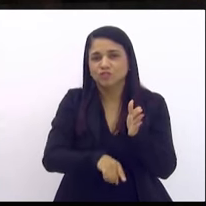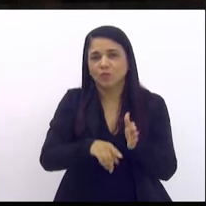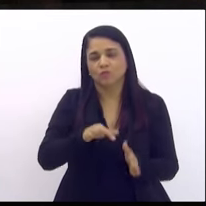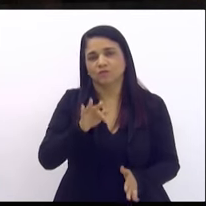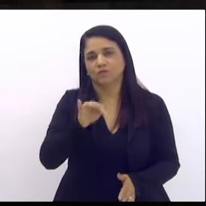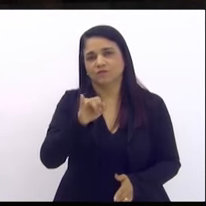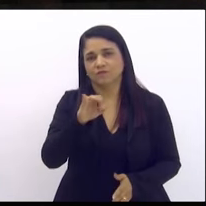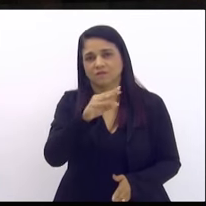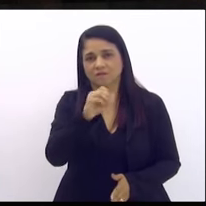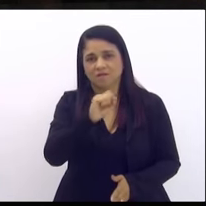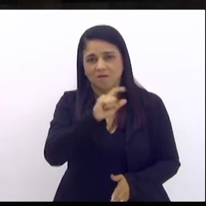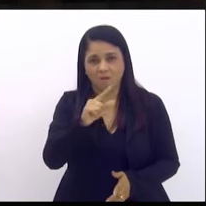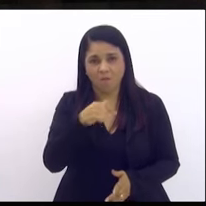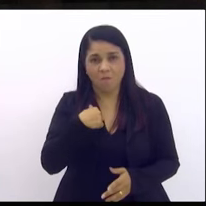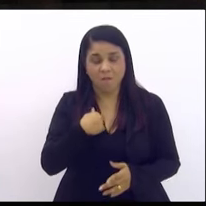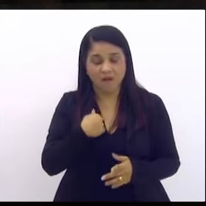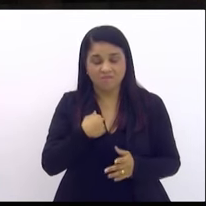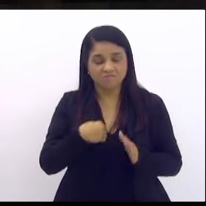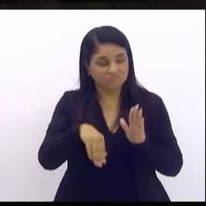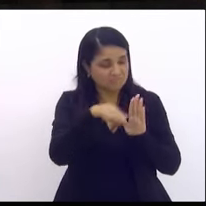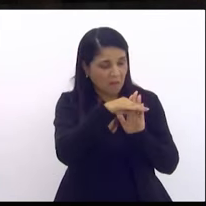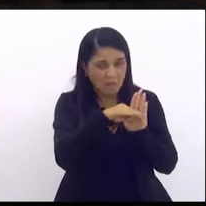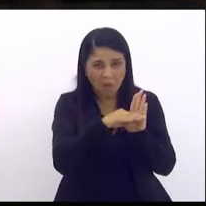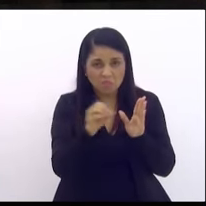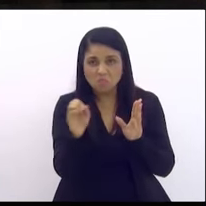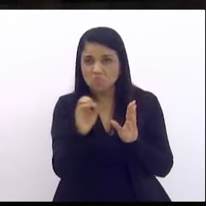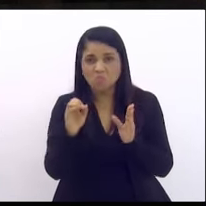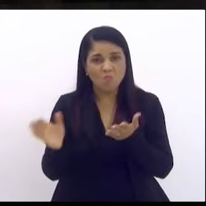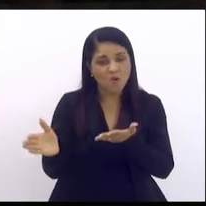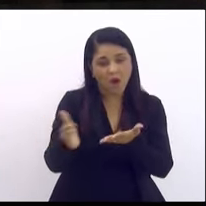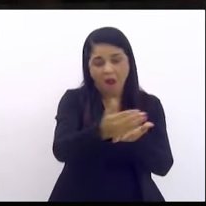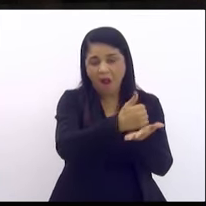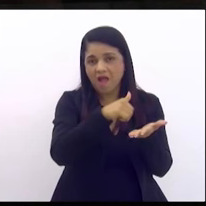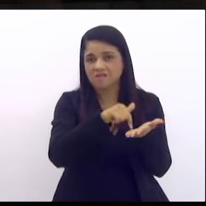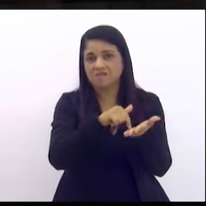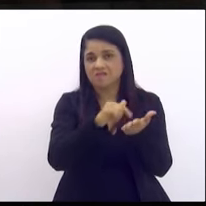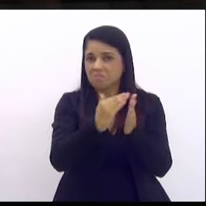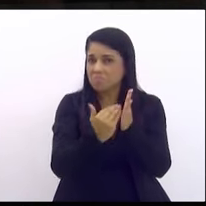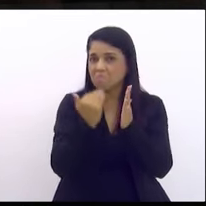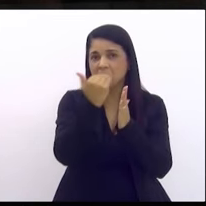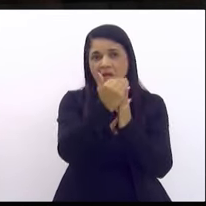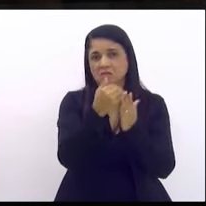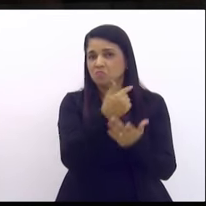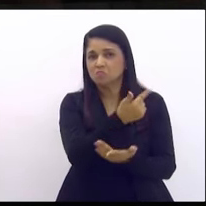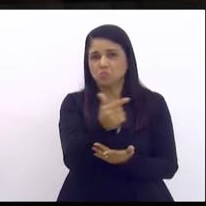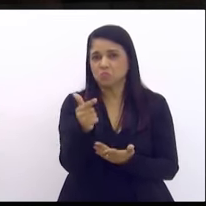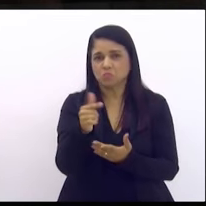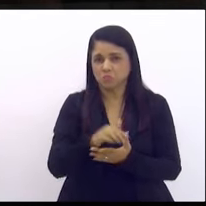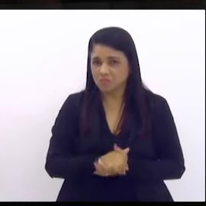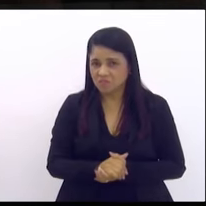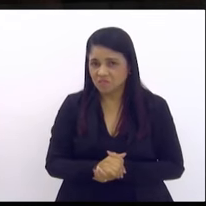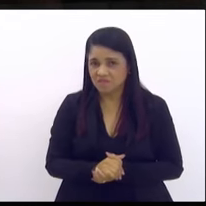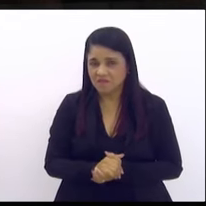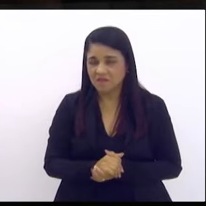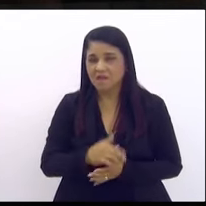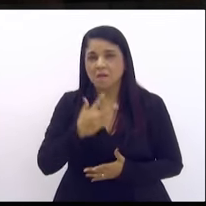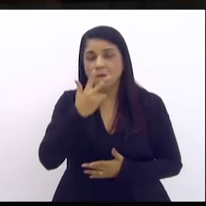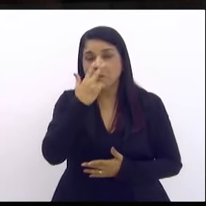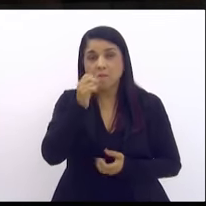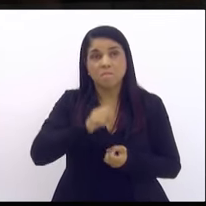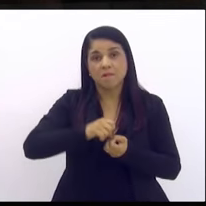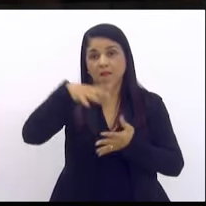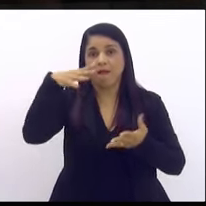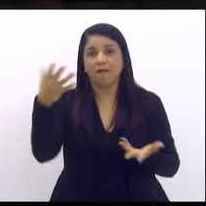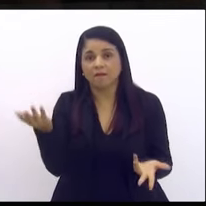aparece na pauta como houvesse milagre pudesse hou haver política